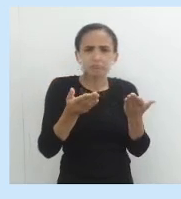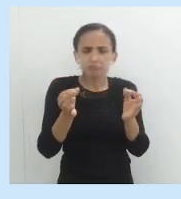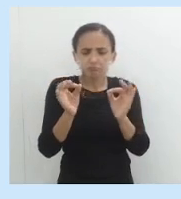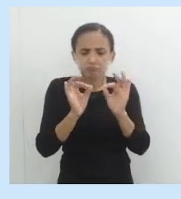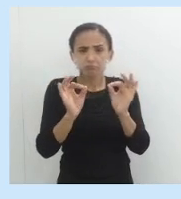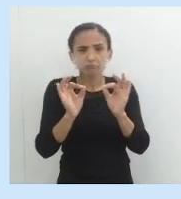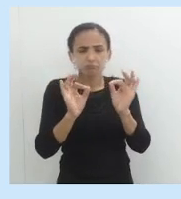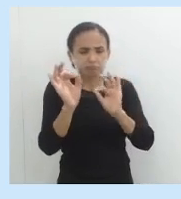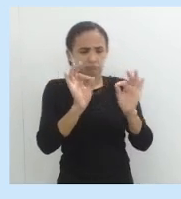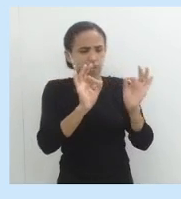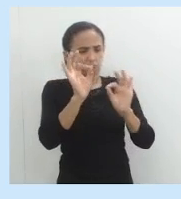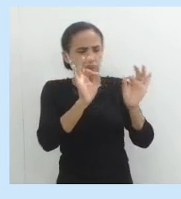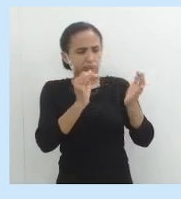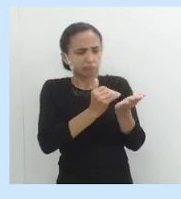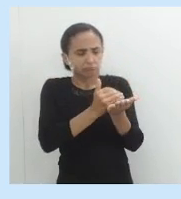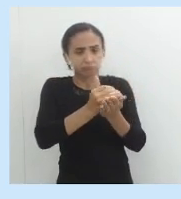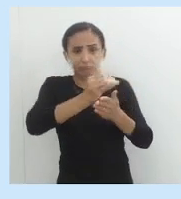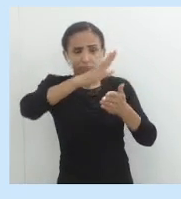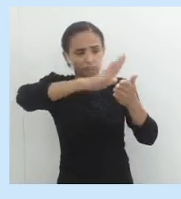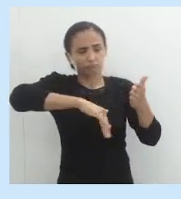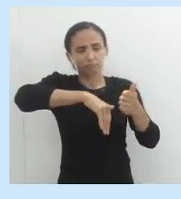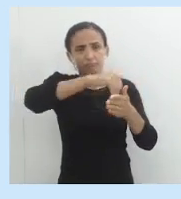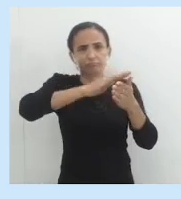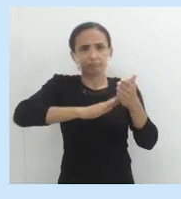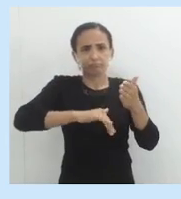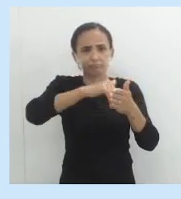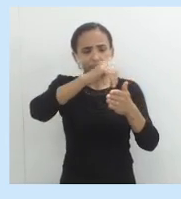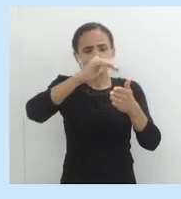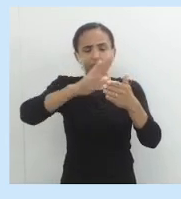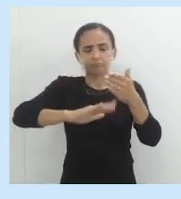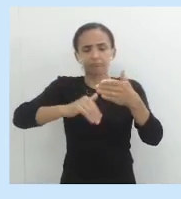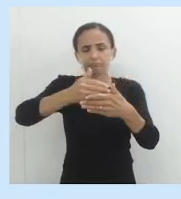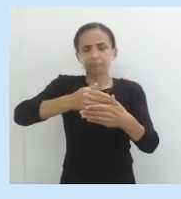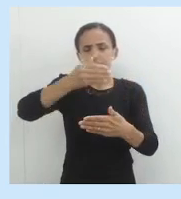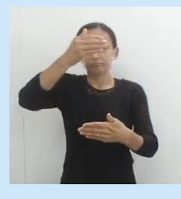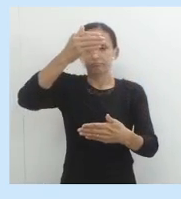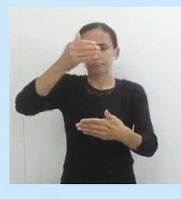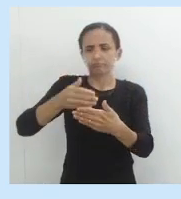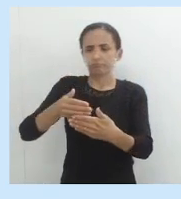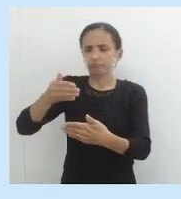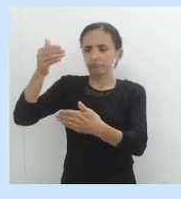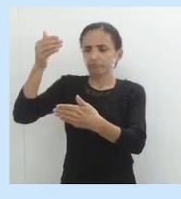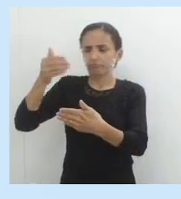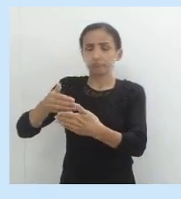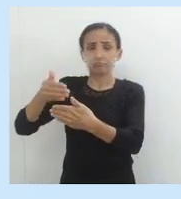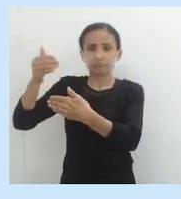então começava-se a pintar, né, então assim, com a parede